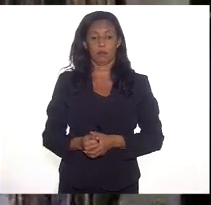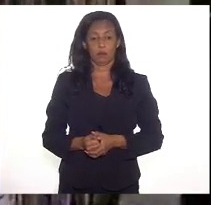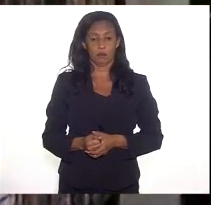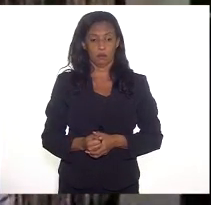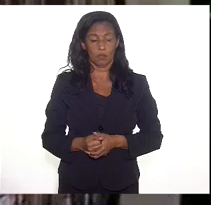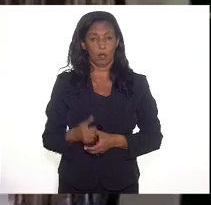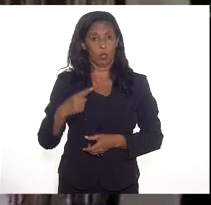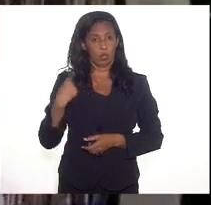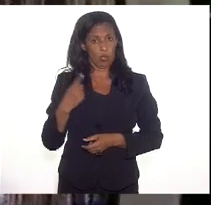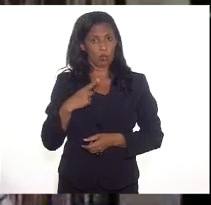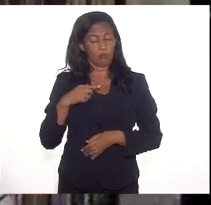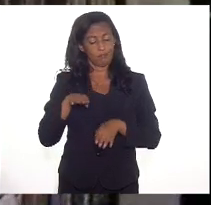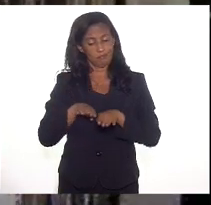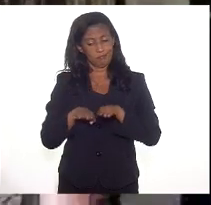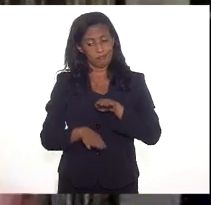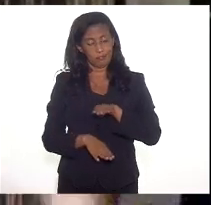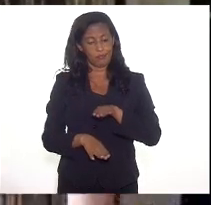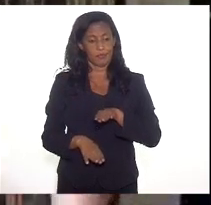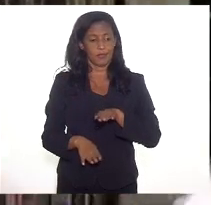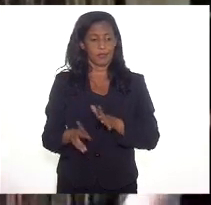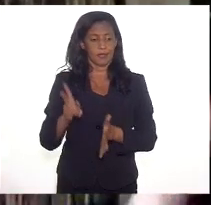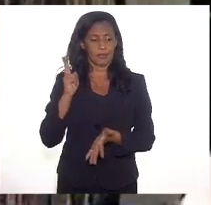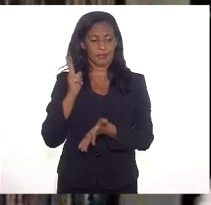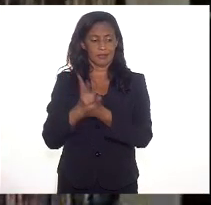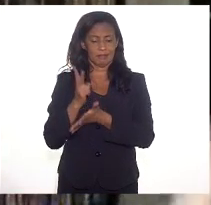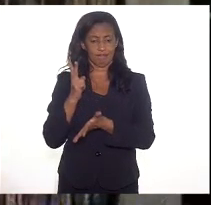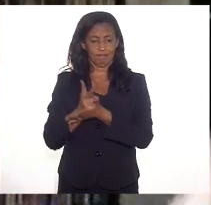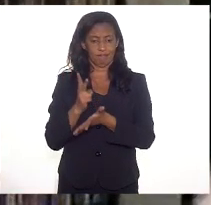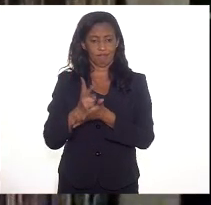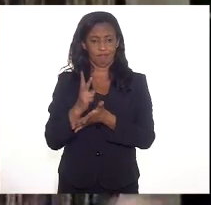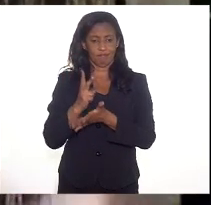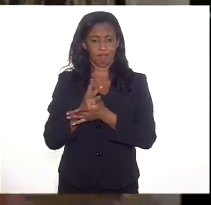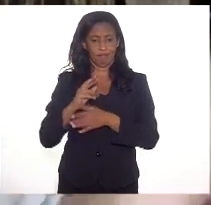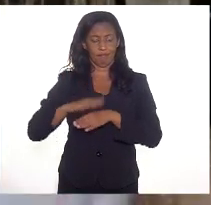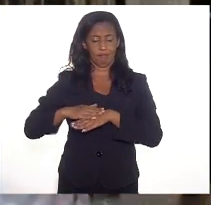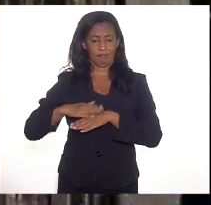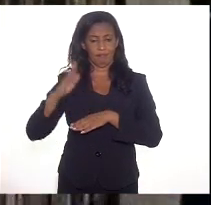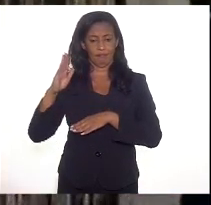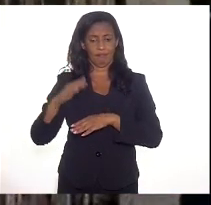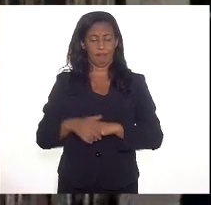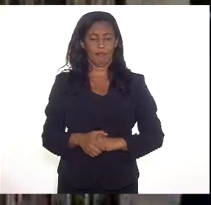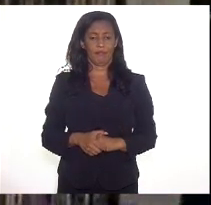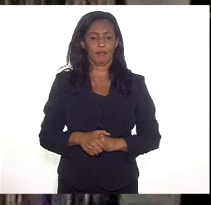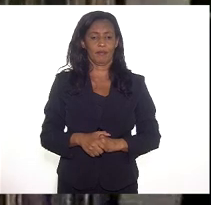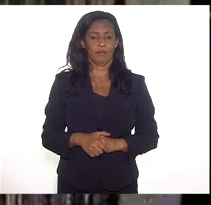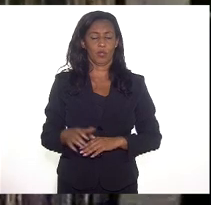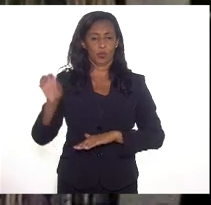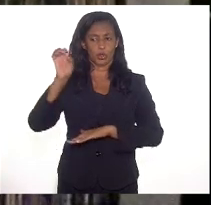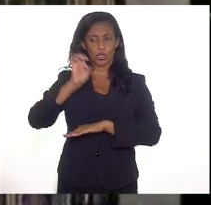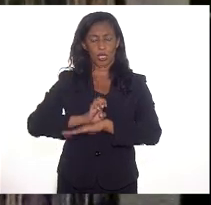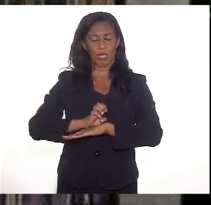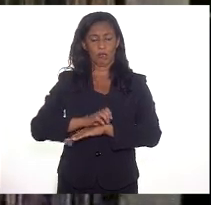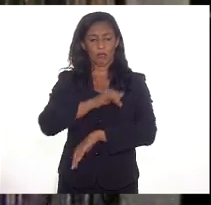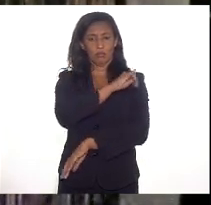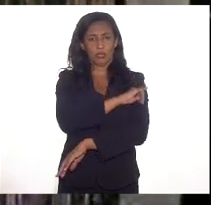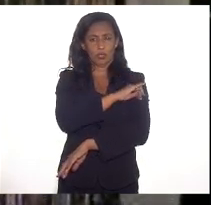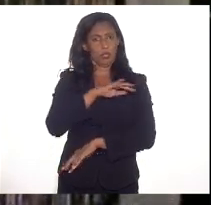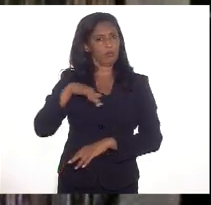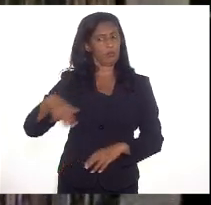as desigualdades cada vez se consolidando mais em termos do estado do Rio de Janeiro como um